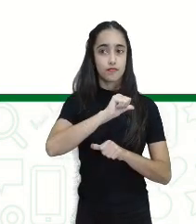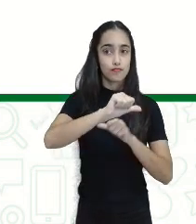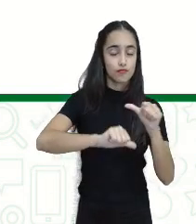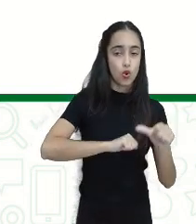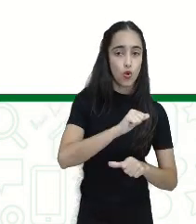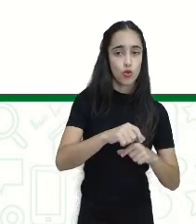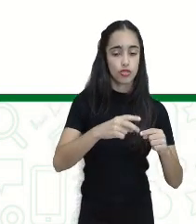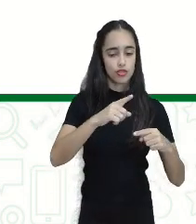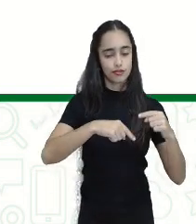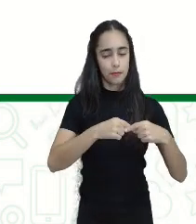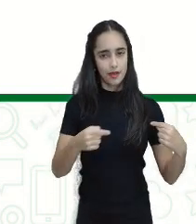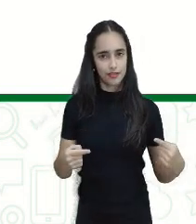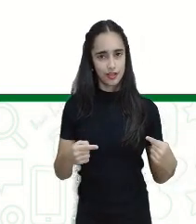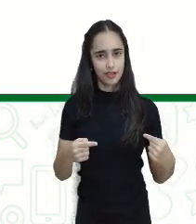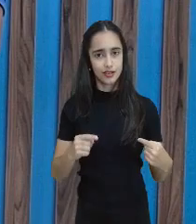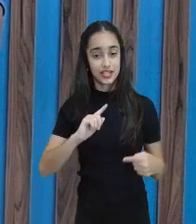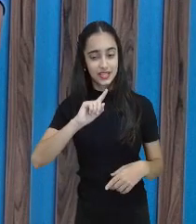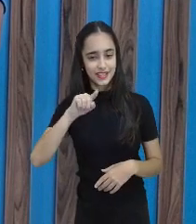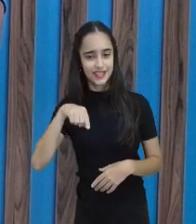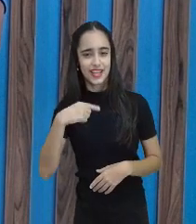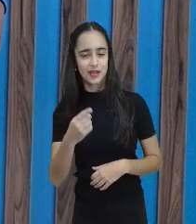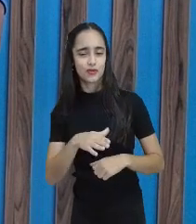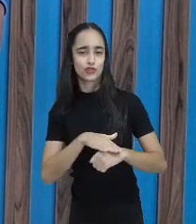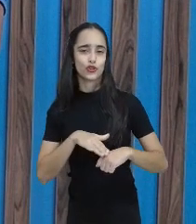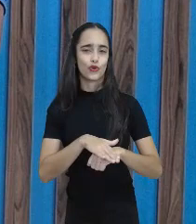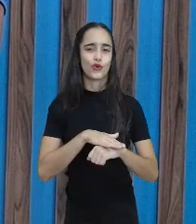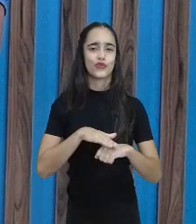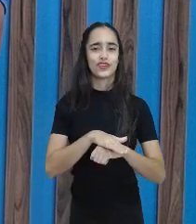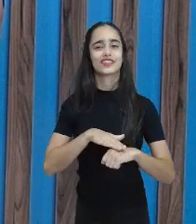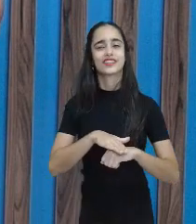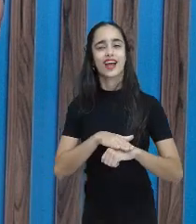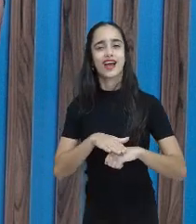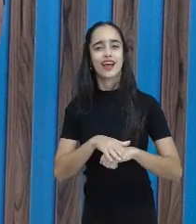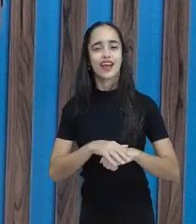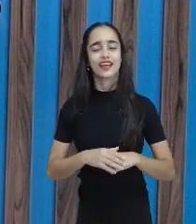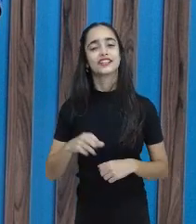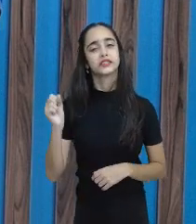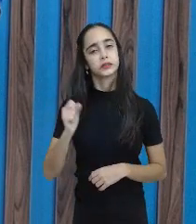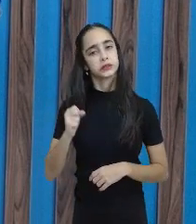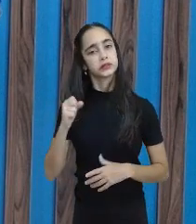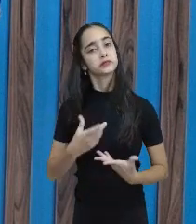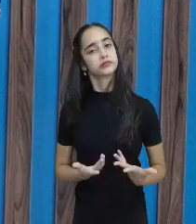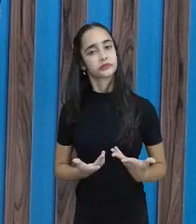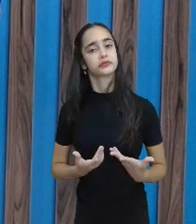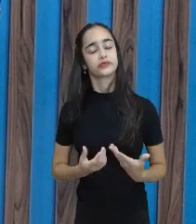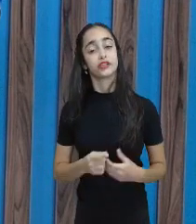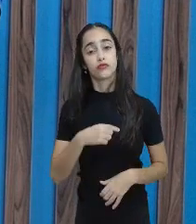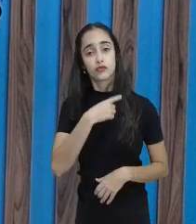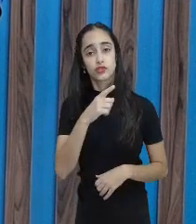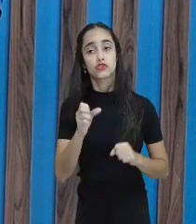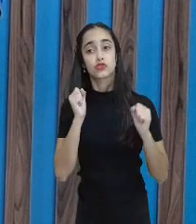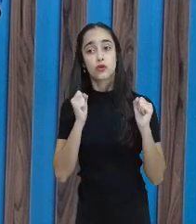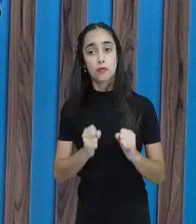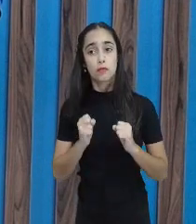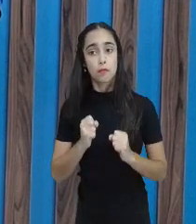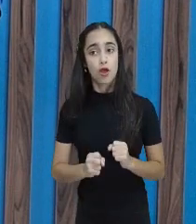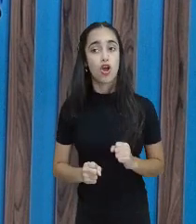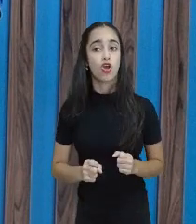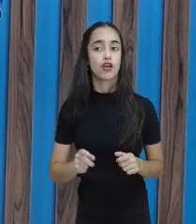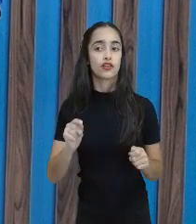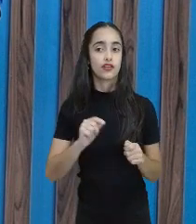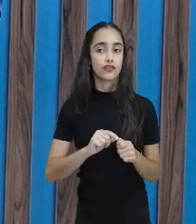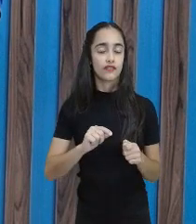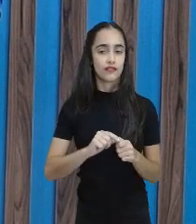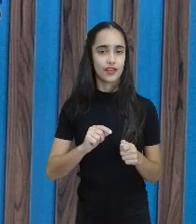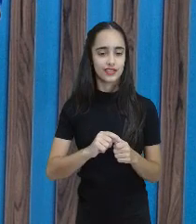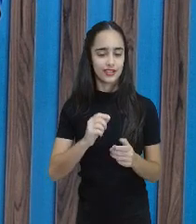que você fizer essa discussão, essa conversa, aí sim, você vai fazer uma proposição